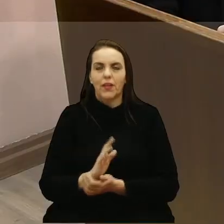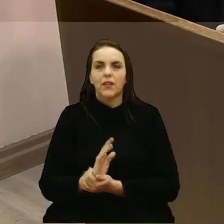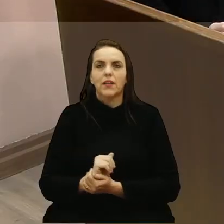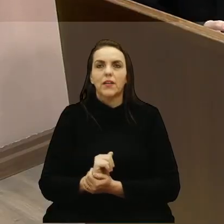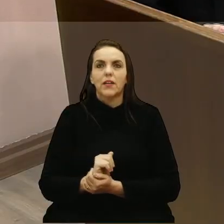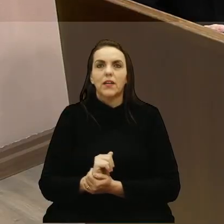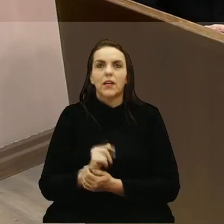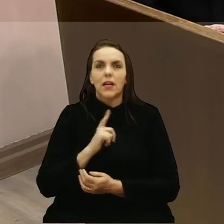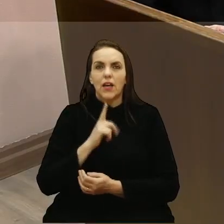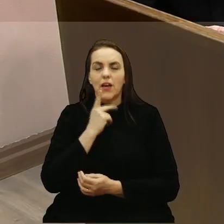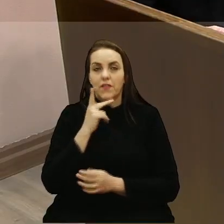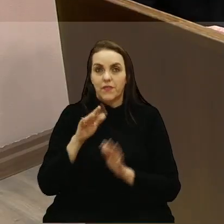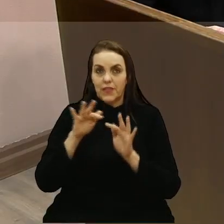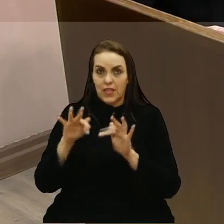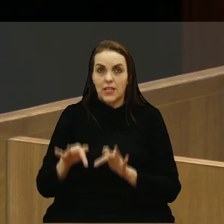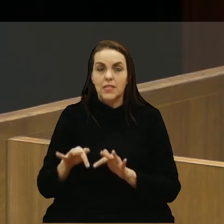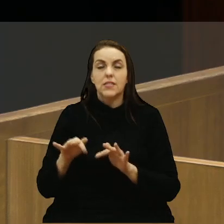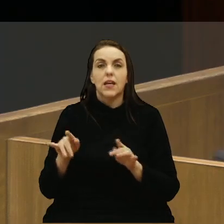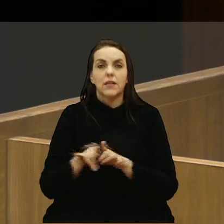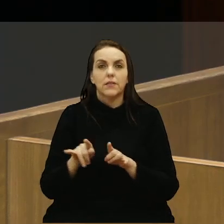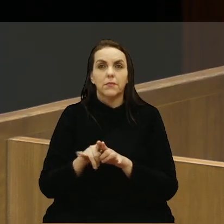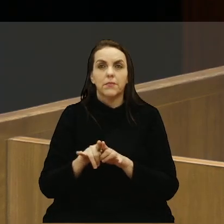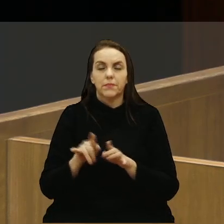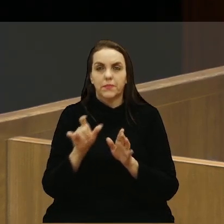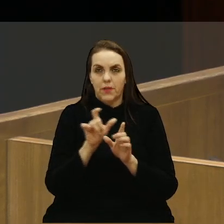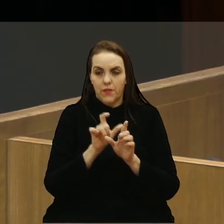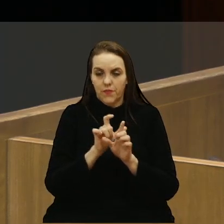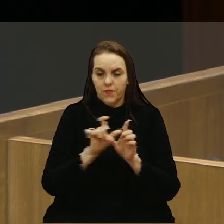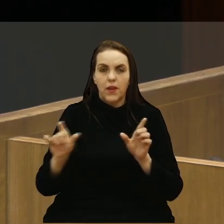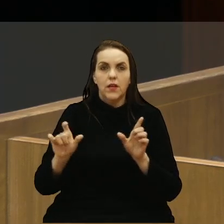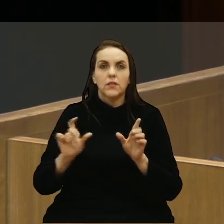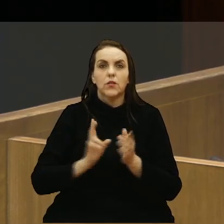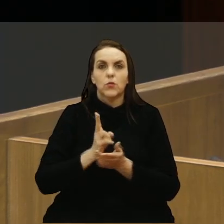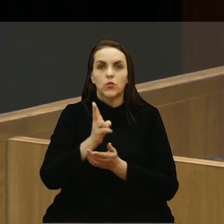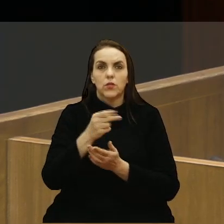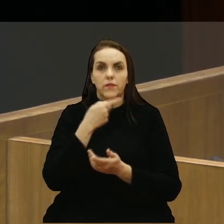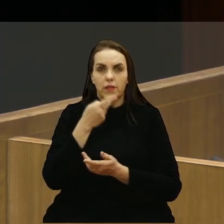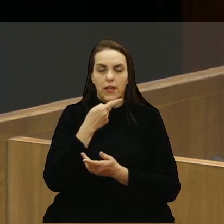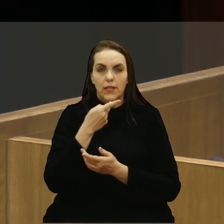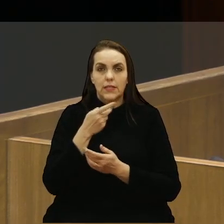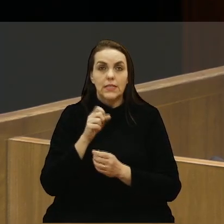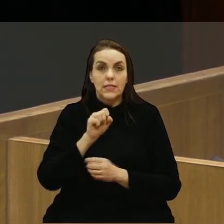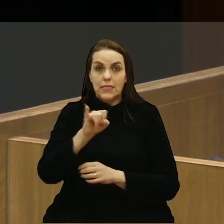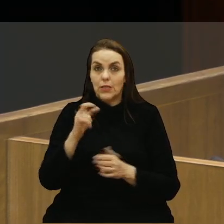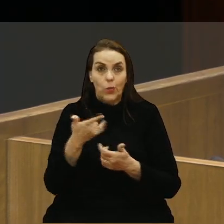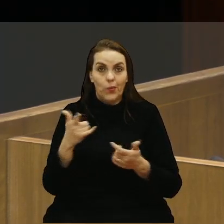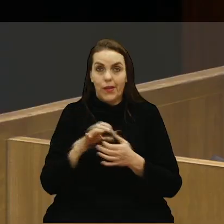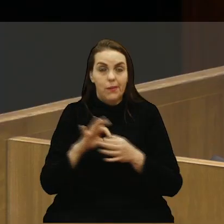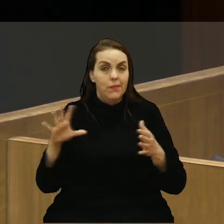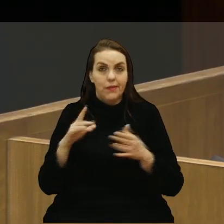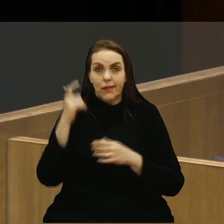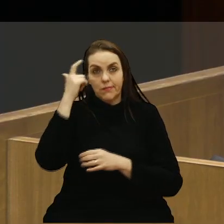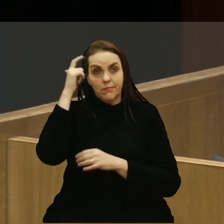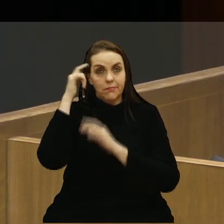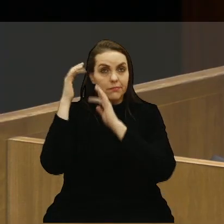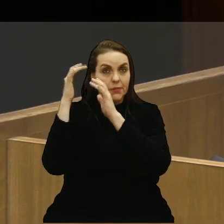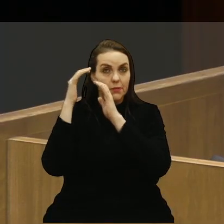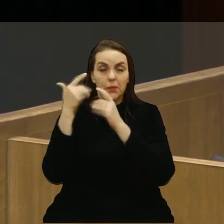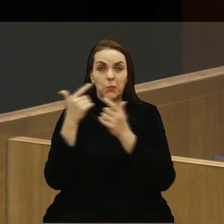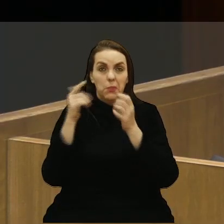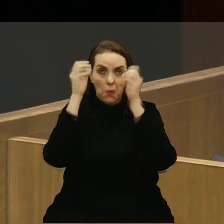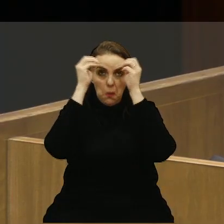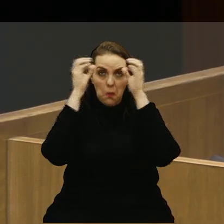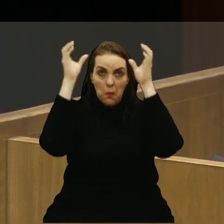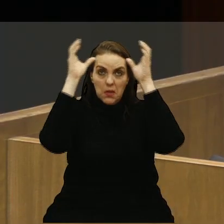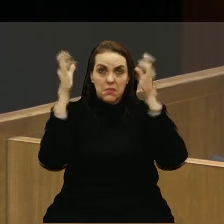finalizar, acabo com uma frase, depois a gente pode falar também na sequência aí. Sem liberdade de pensamento não pode haver conhecimento, e não há qualquer